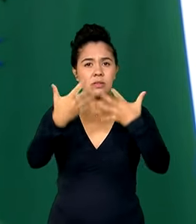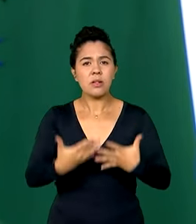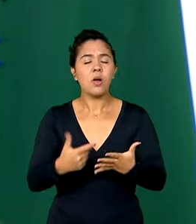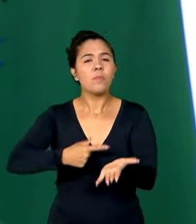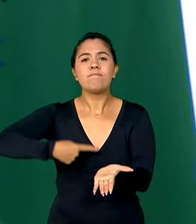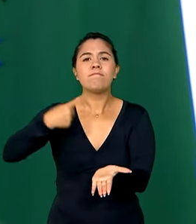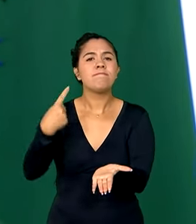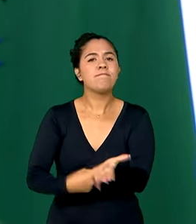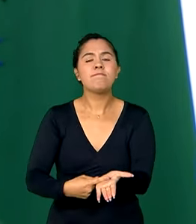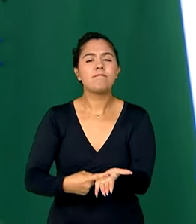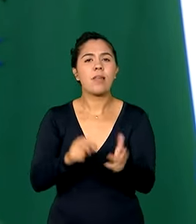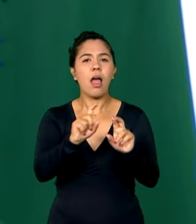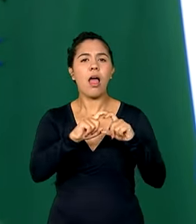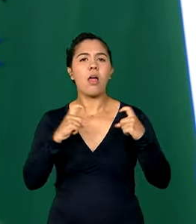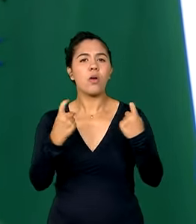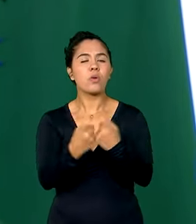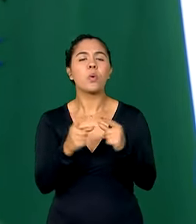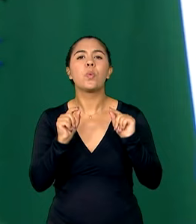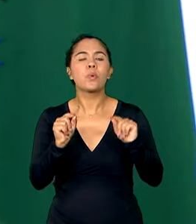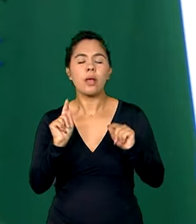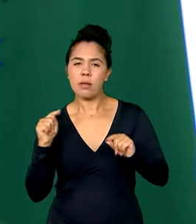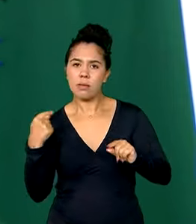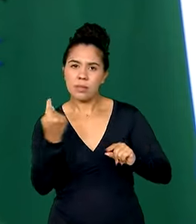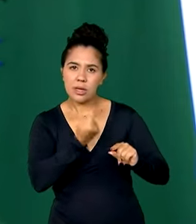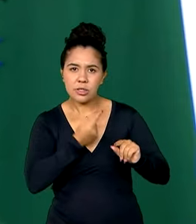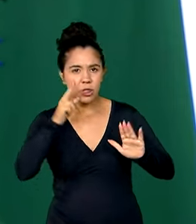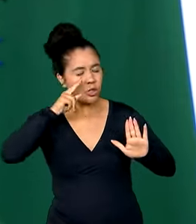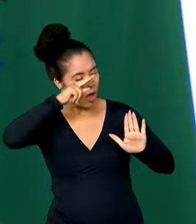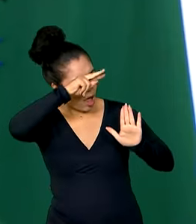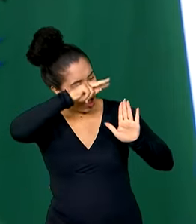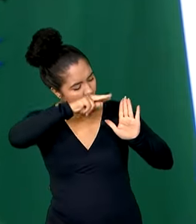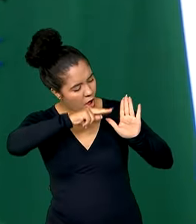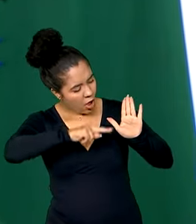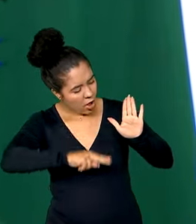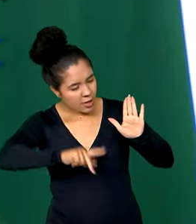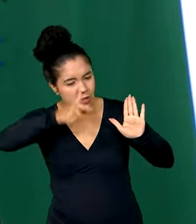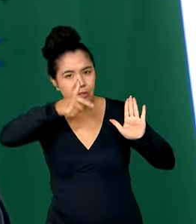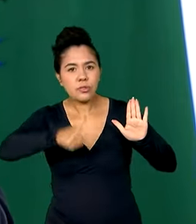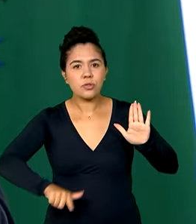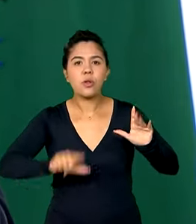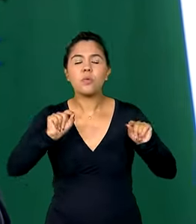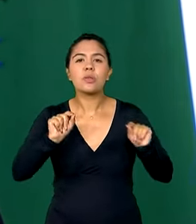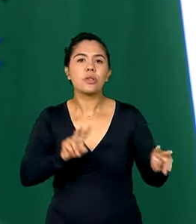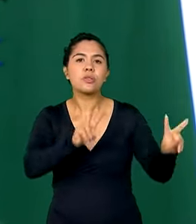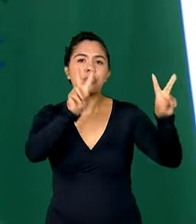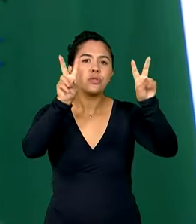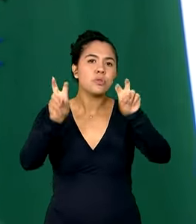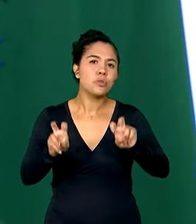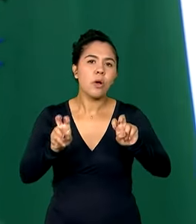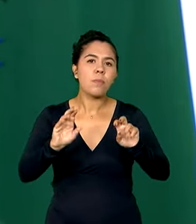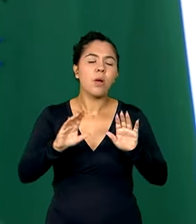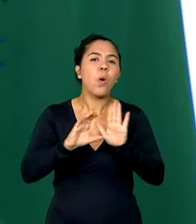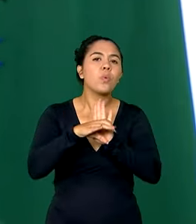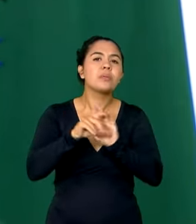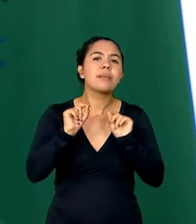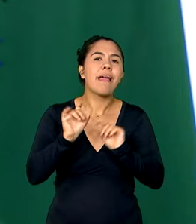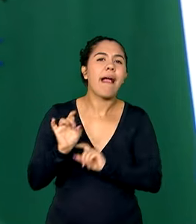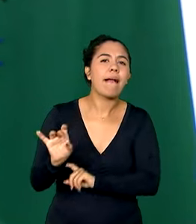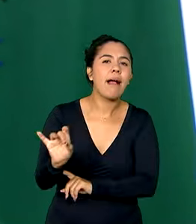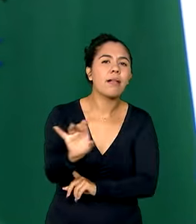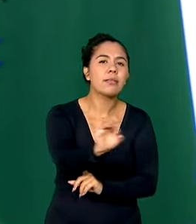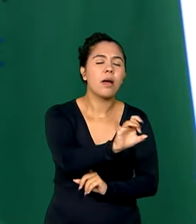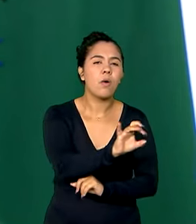fazer uma revisão no conceito que cada um tem sobre a questão climática no Brasil. Ela